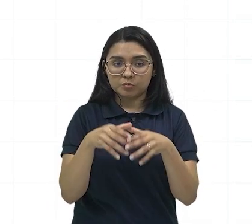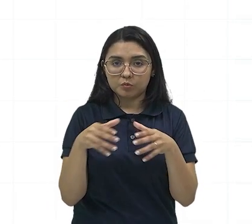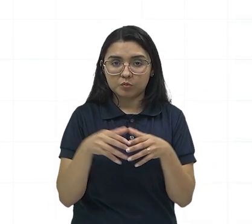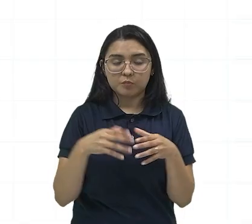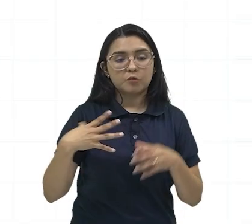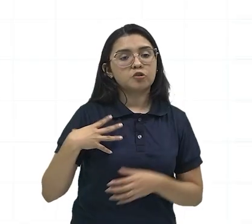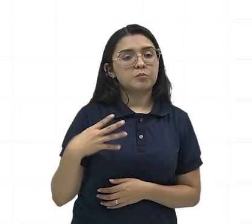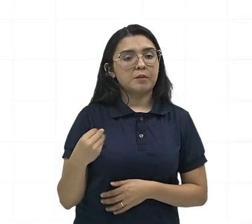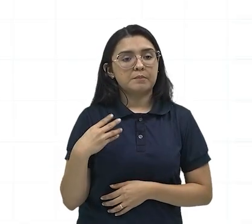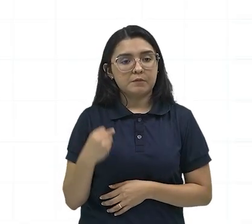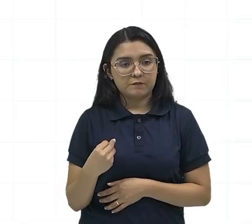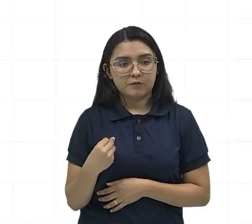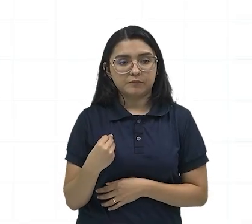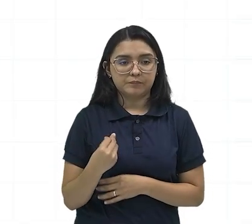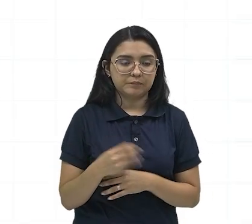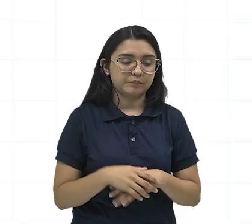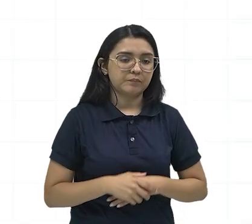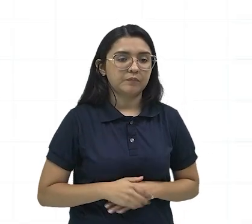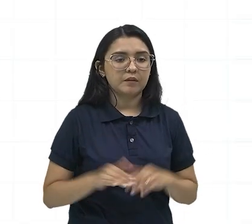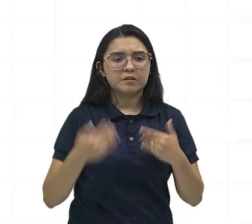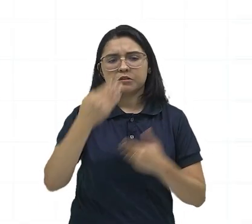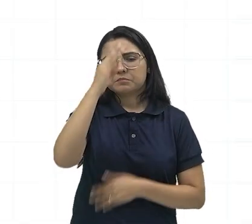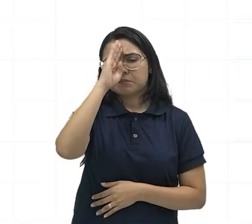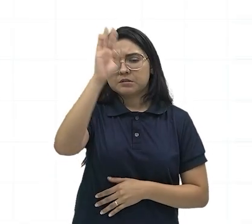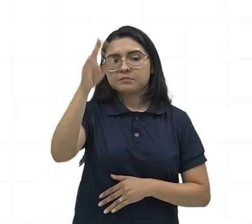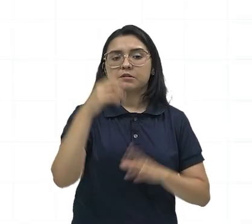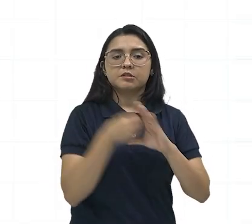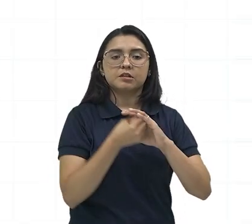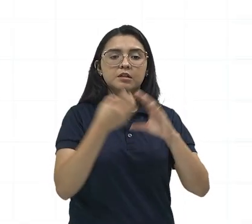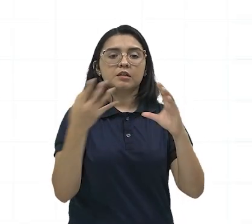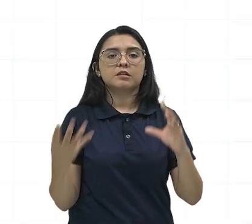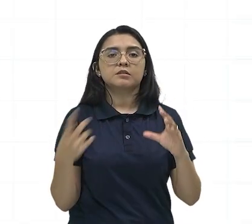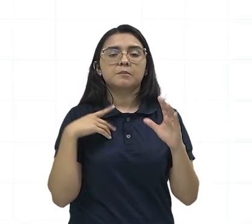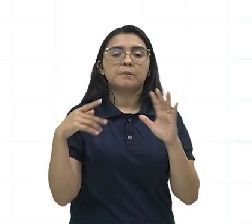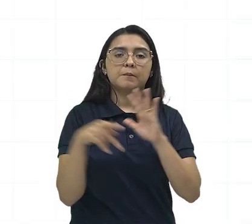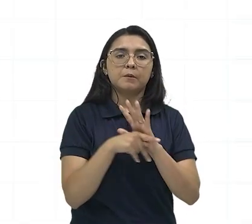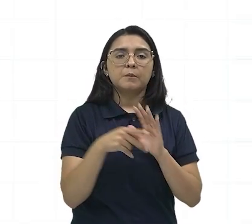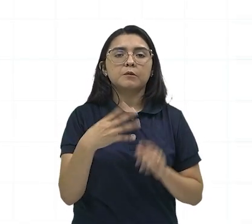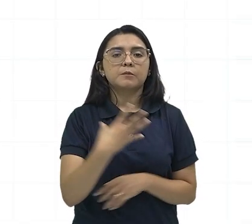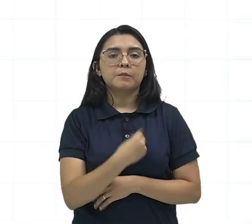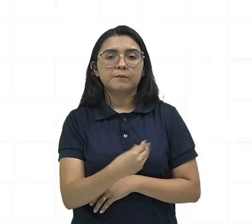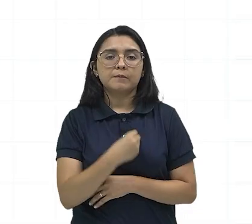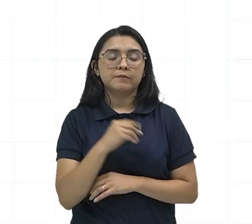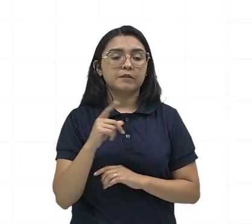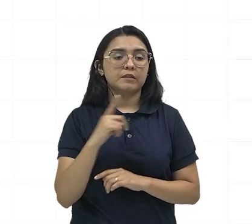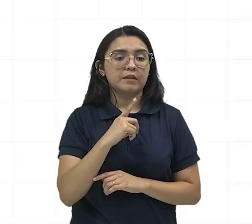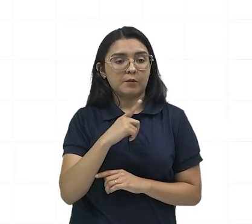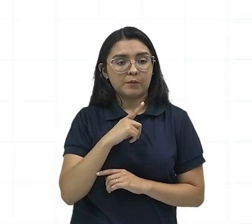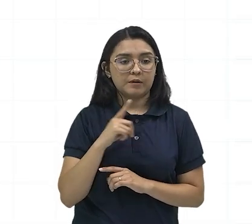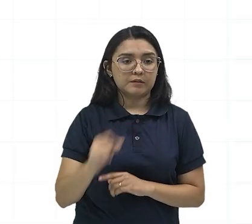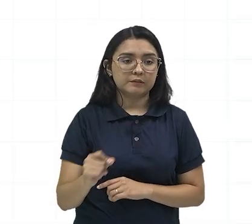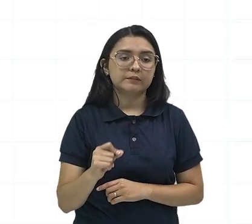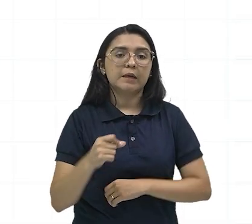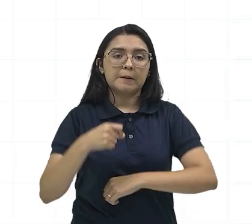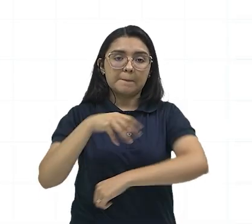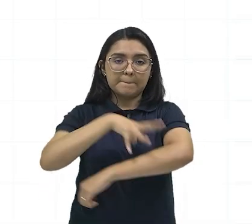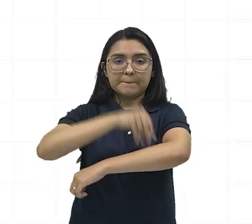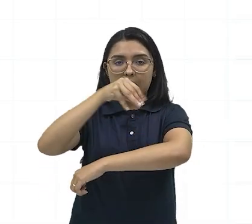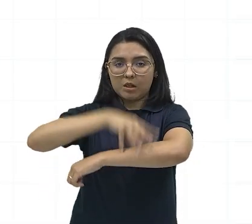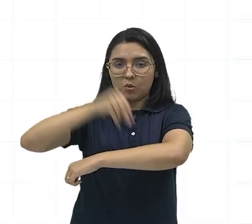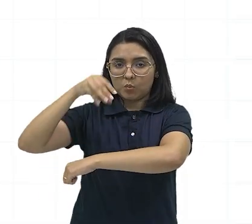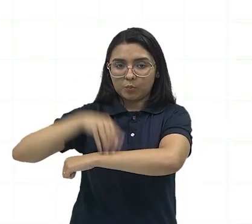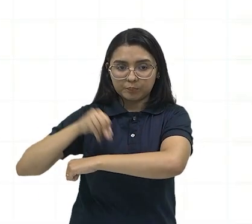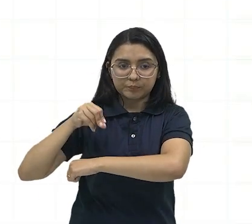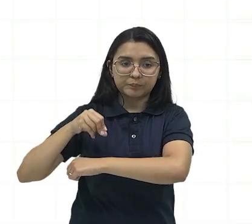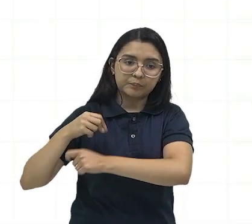animal, os mamíferos. As principais características dos mamíferos, nós temos aí a presença de pelos,